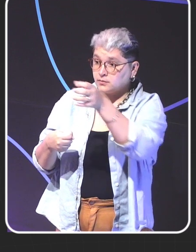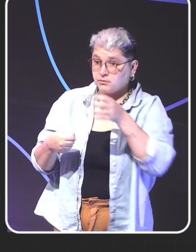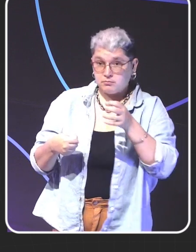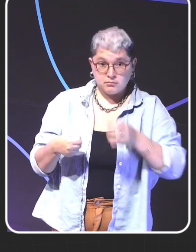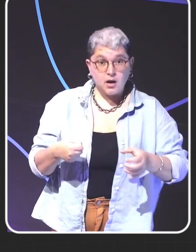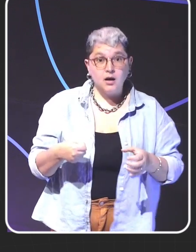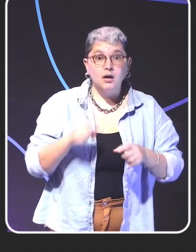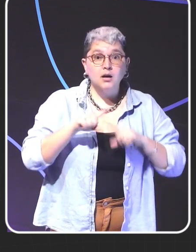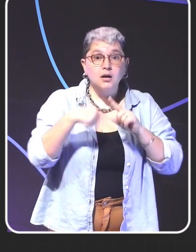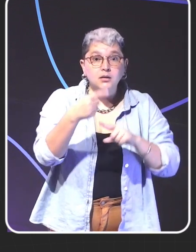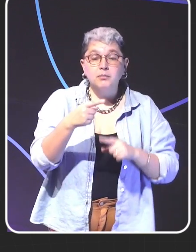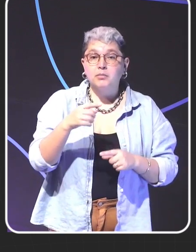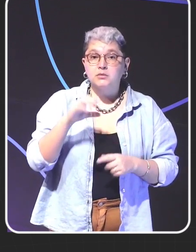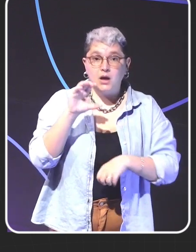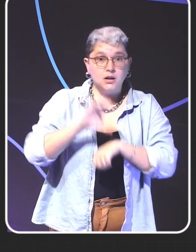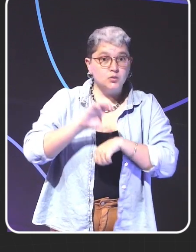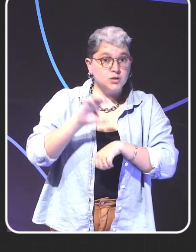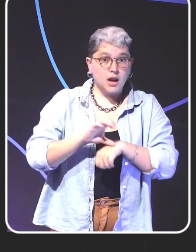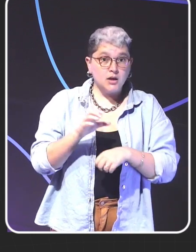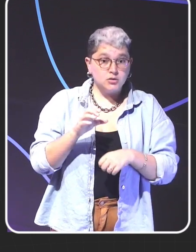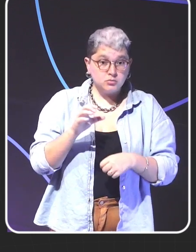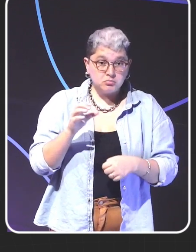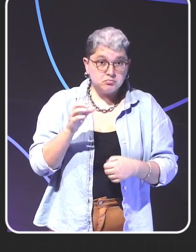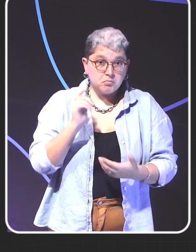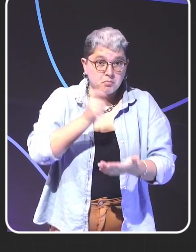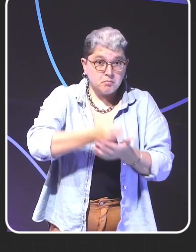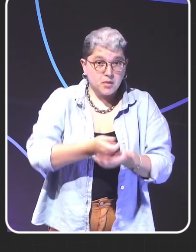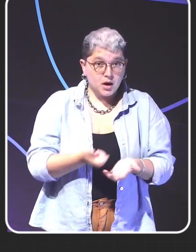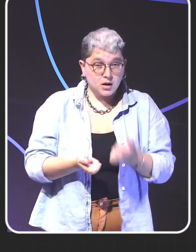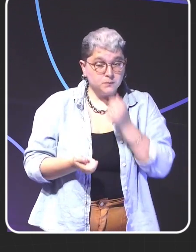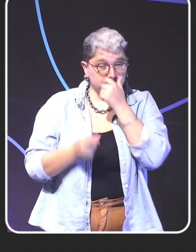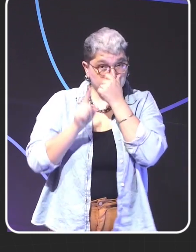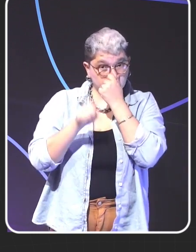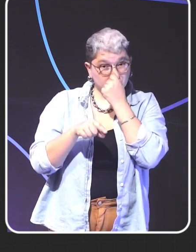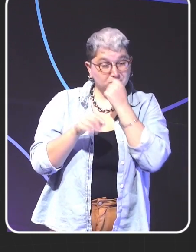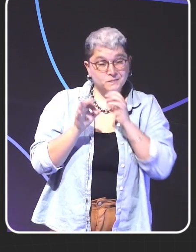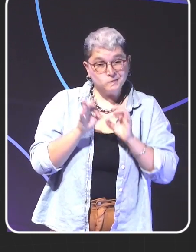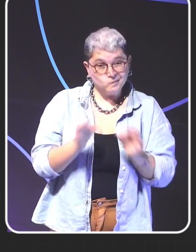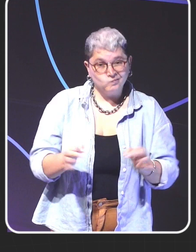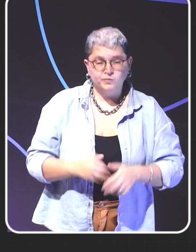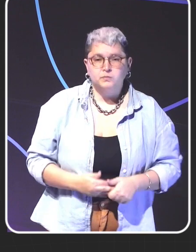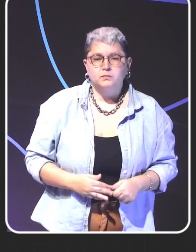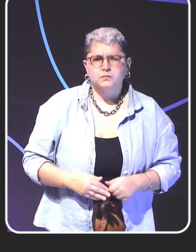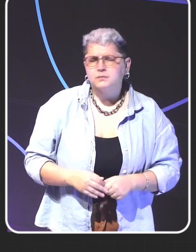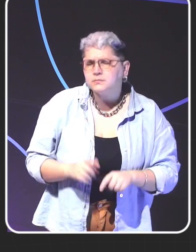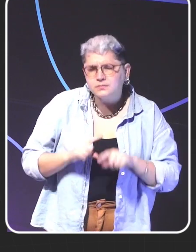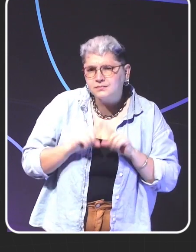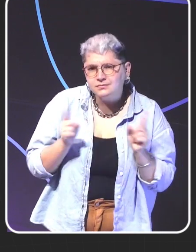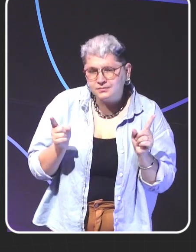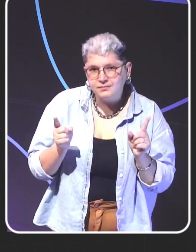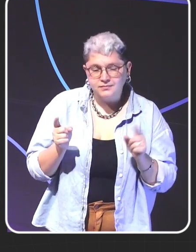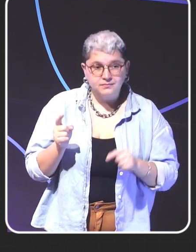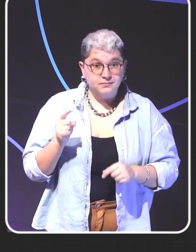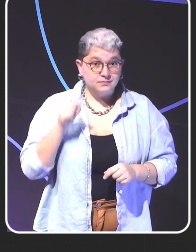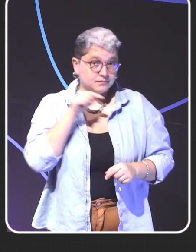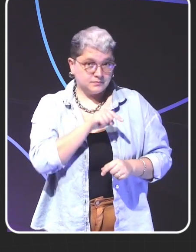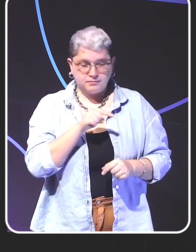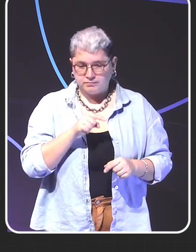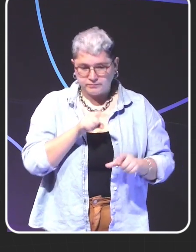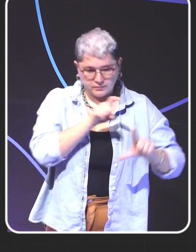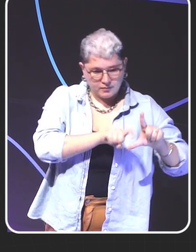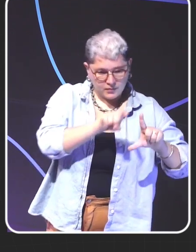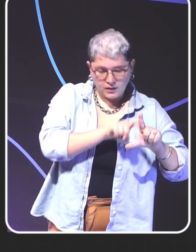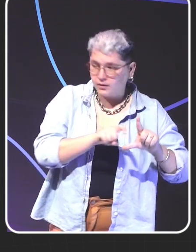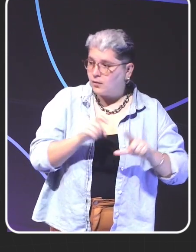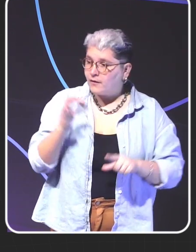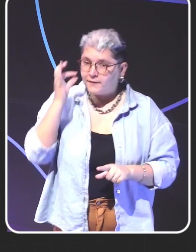de crédito. É muito simples. Mas como que esse meio do físico e do digital vão te